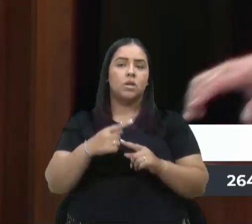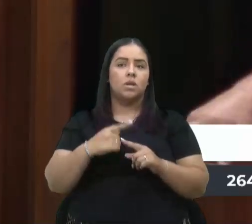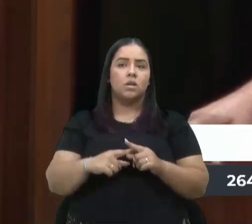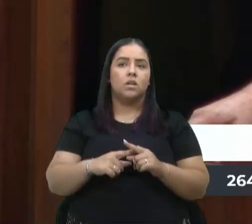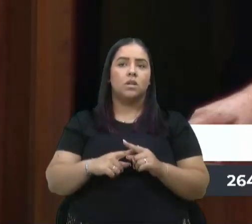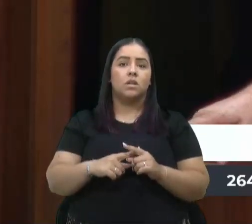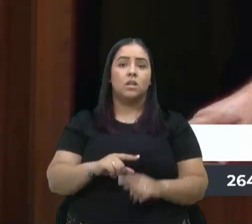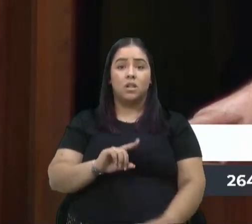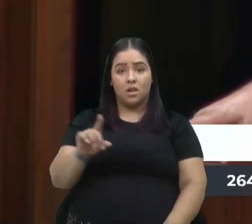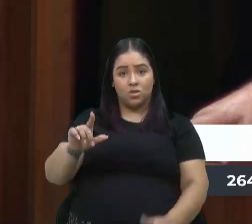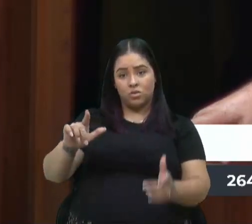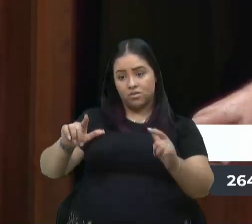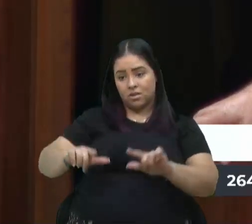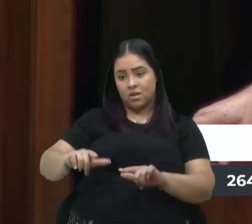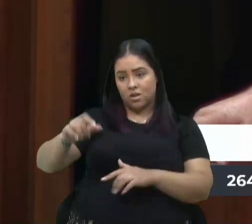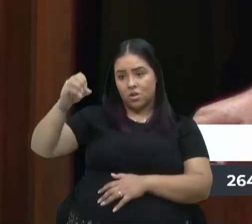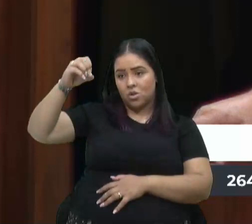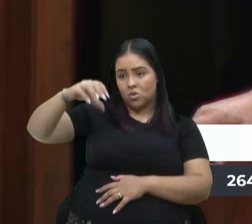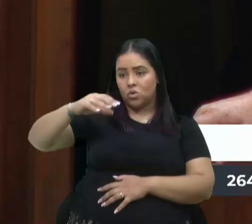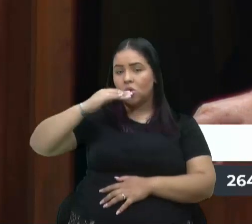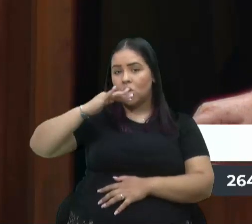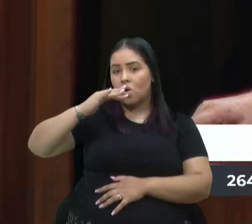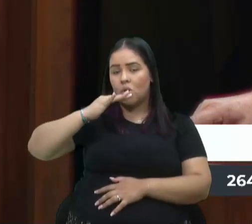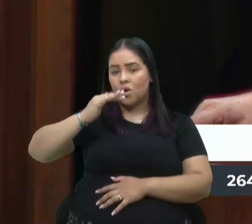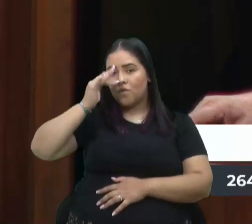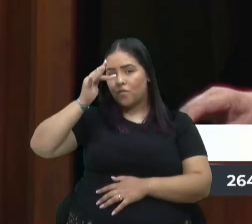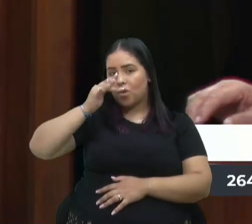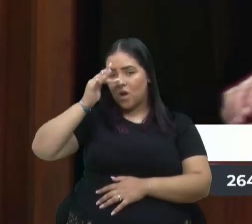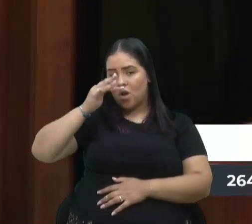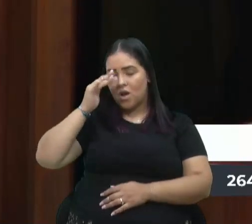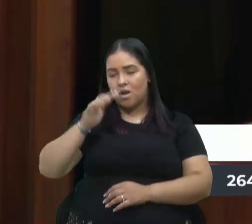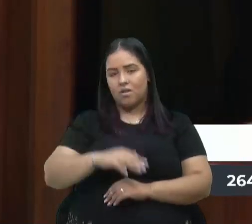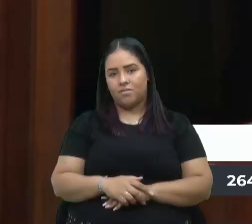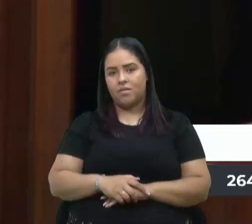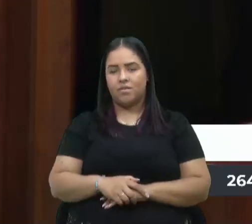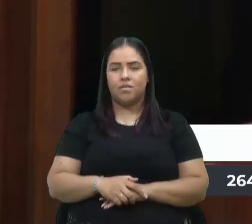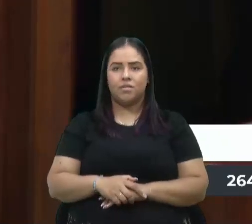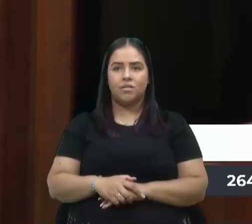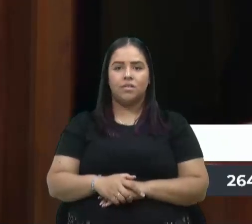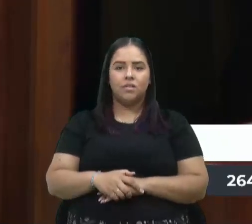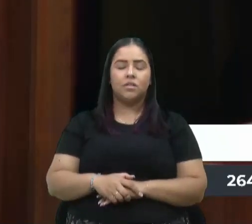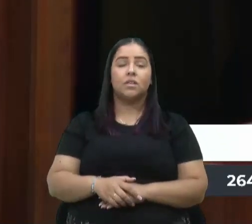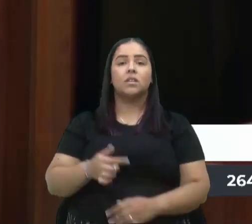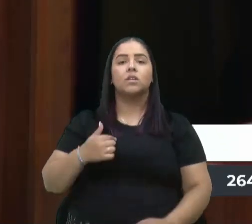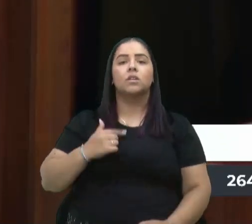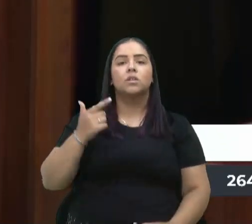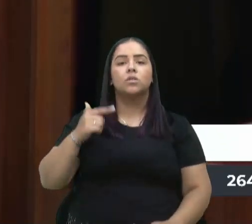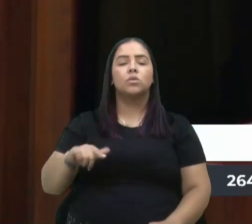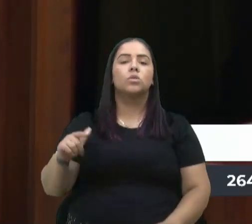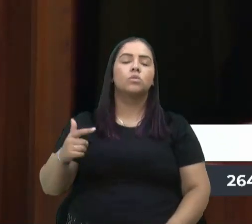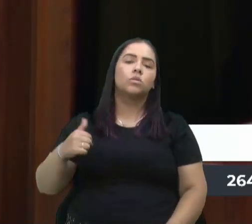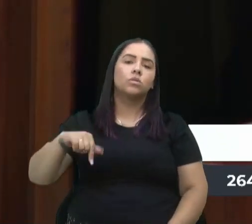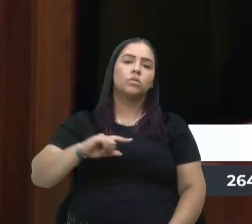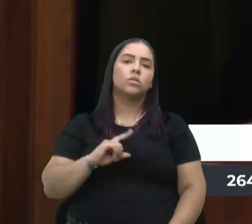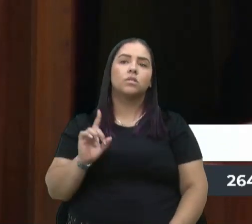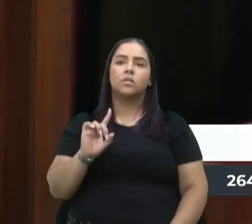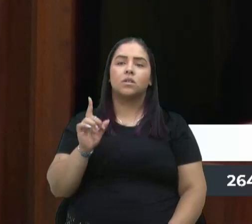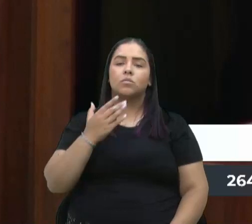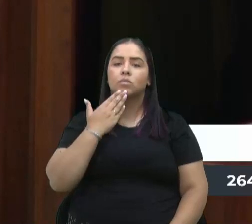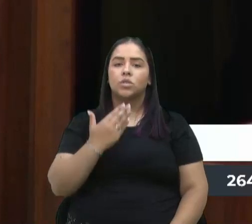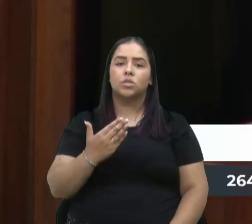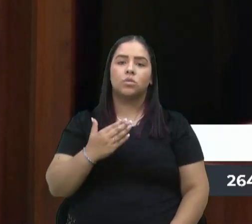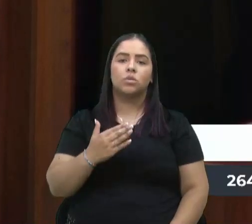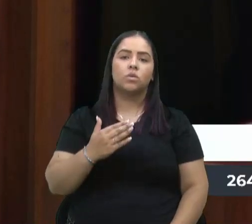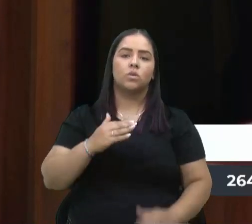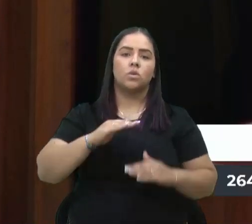Músculo e Flor que foi feita essa solicitação. Foi feito, mas assim, como eu volto a dizer aqui, a gente não pediu um